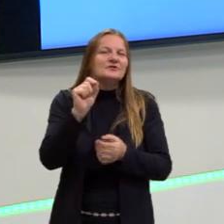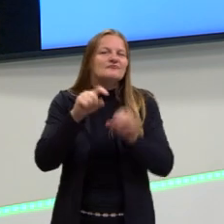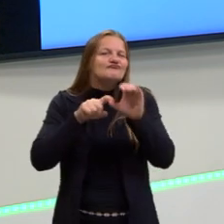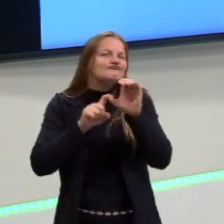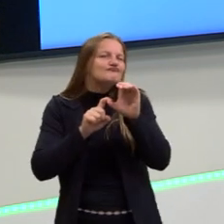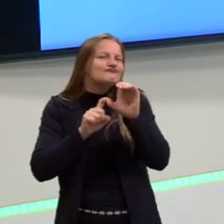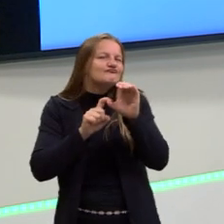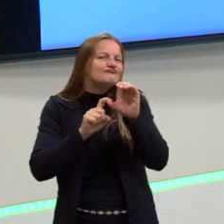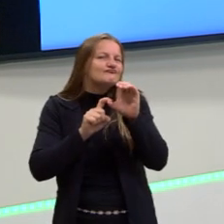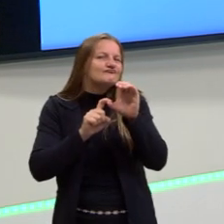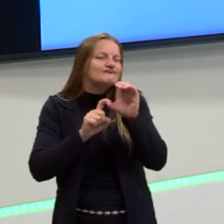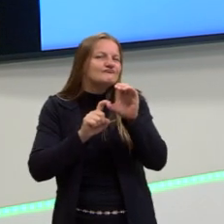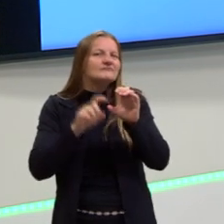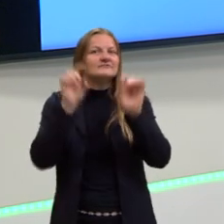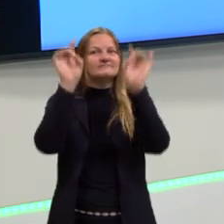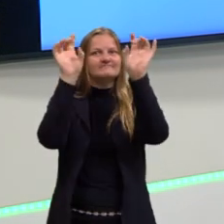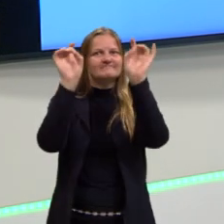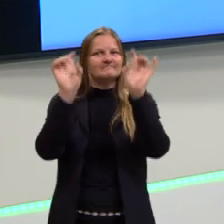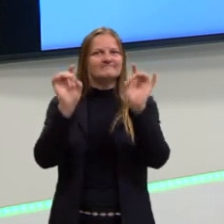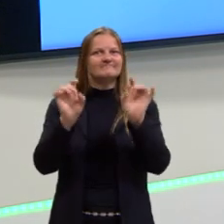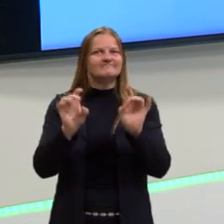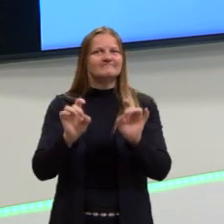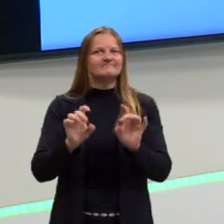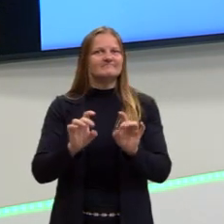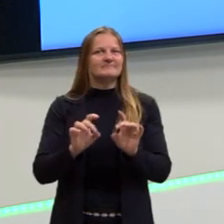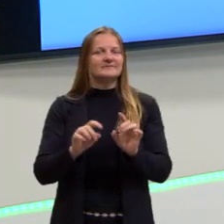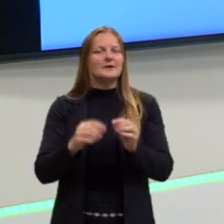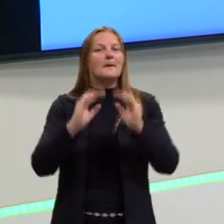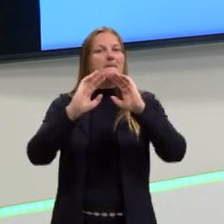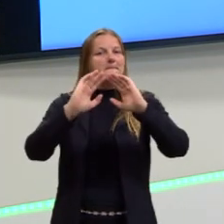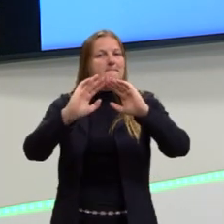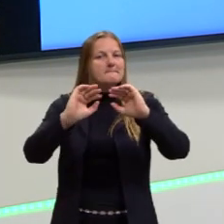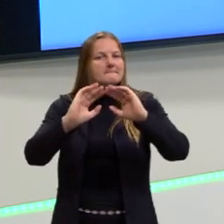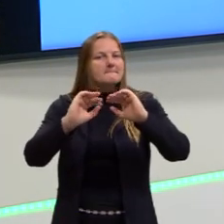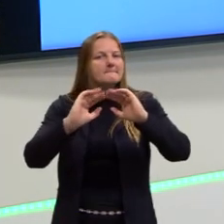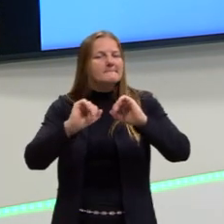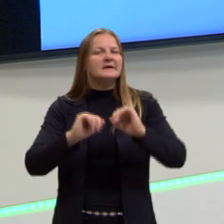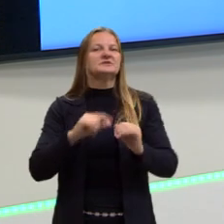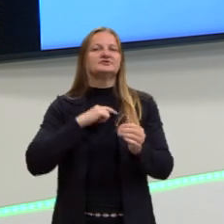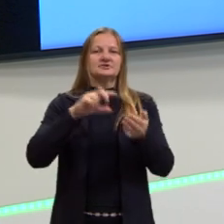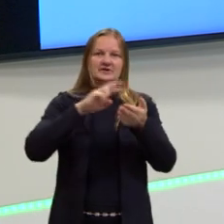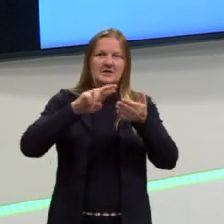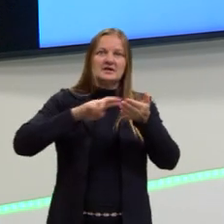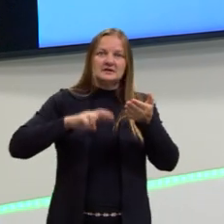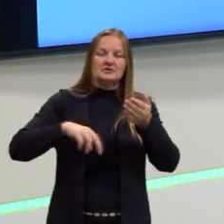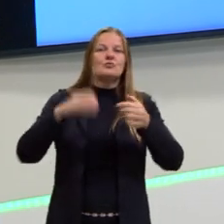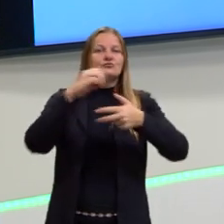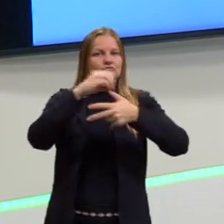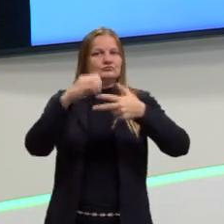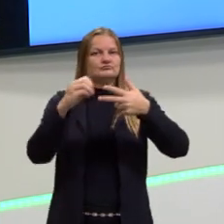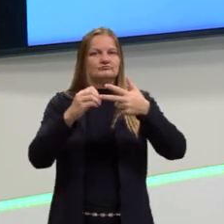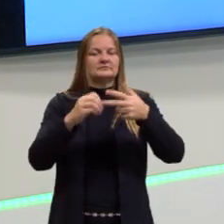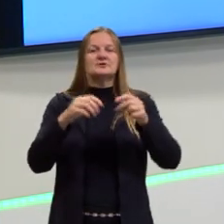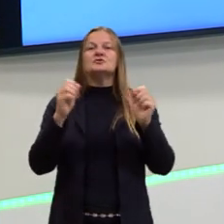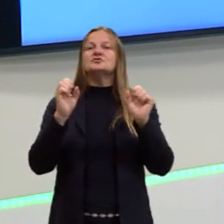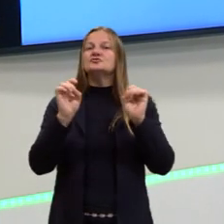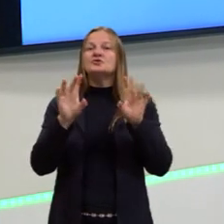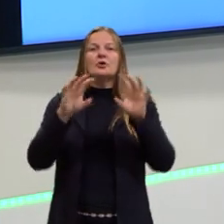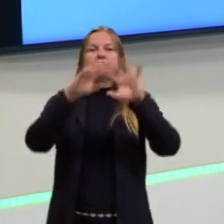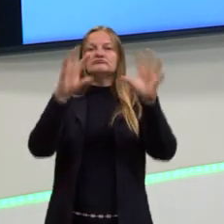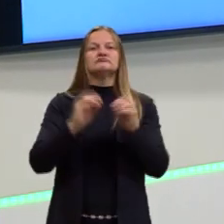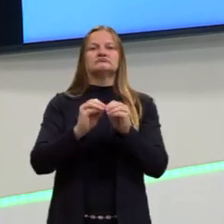com algumas especificidades que pede essa redação do Enem Já que eu não posso só